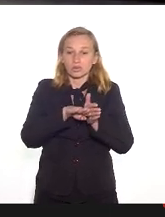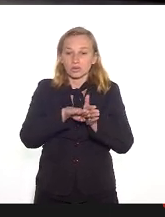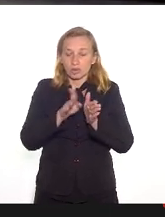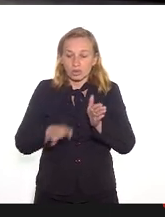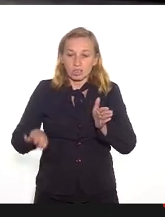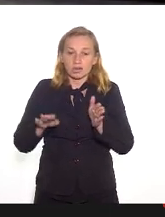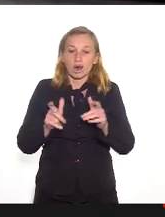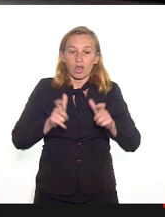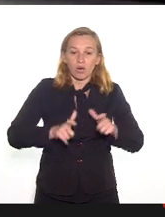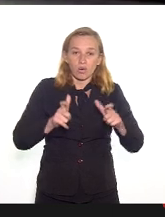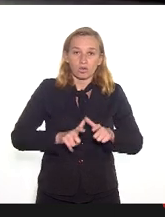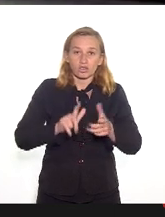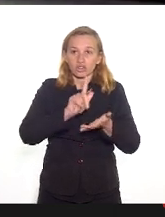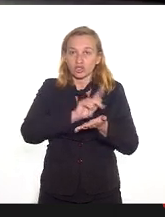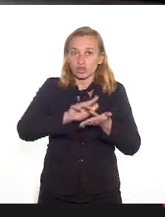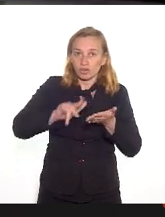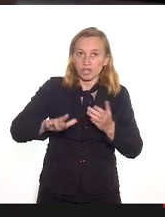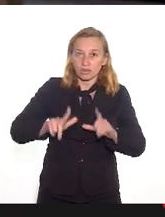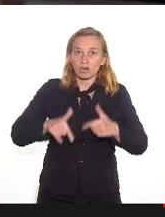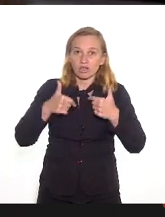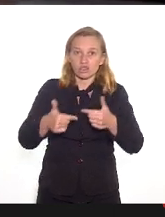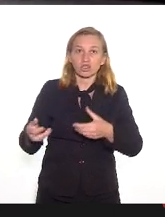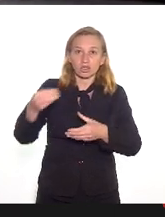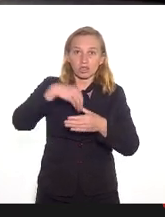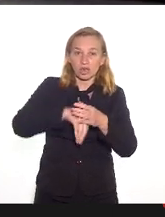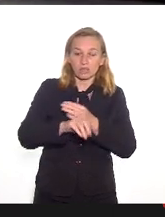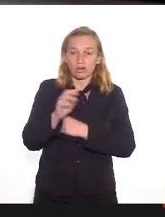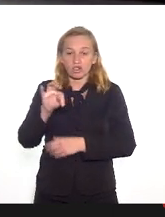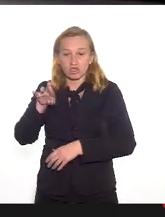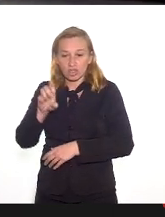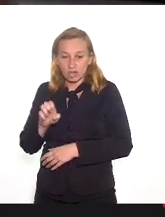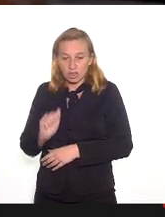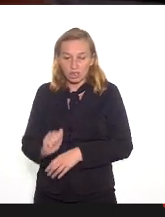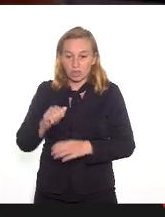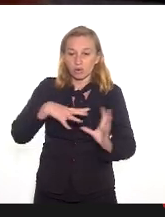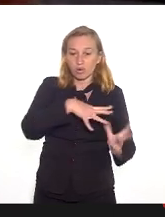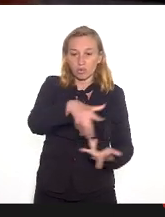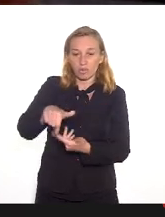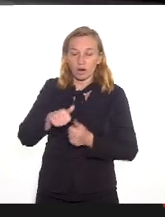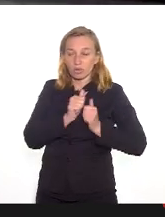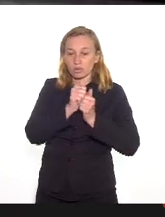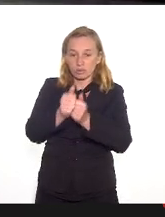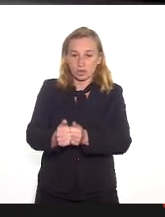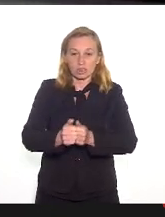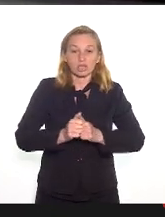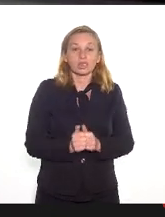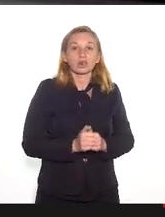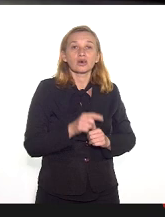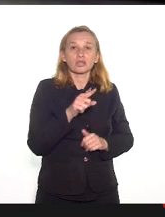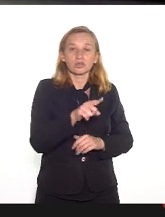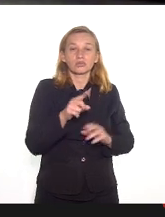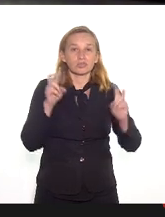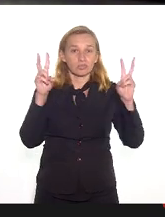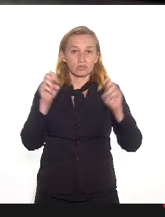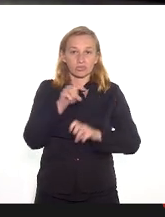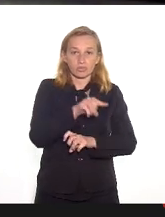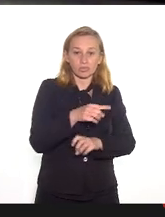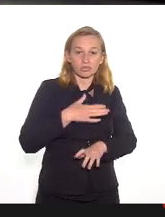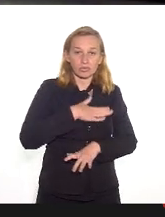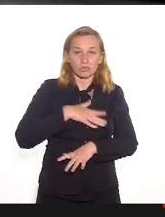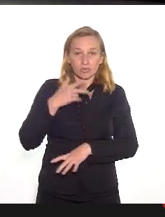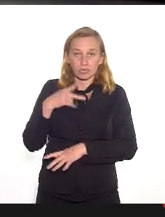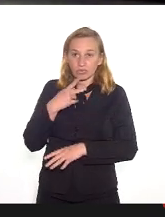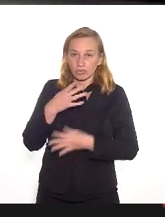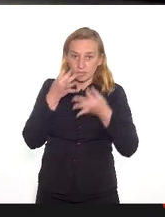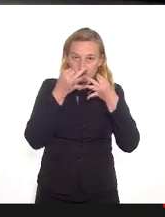onde diversas ações dentro dessa agenda global vão ser conduzidas. Né. Nessa questão, né, eu gostaria de chamar a